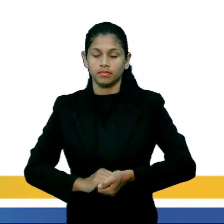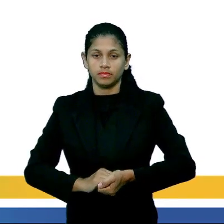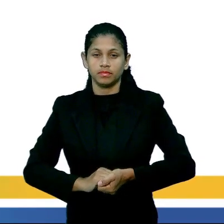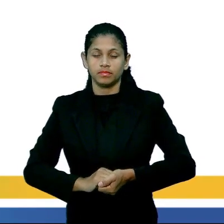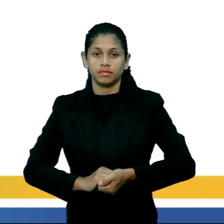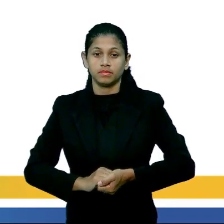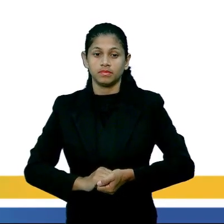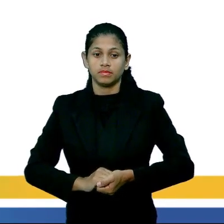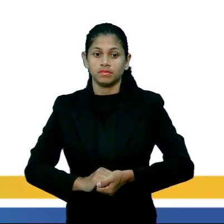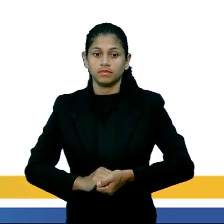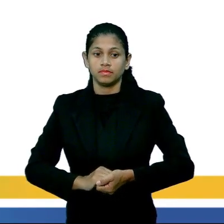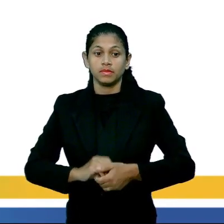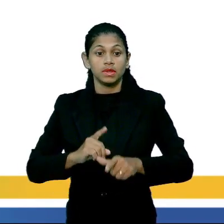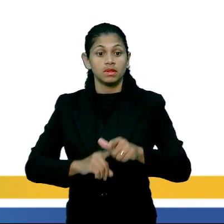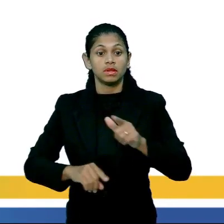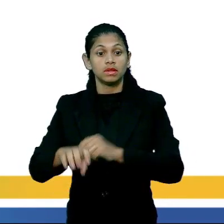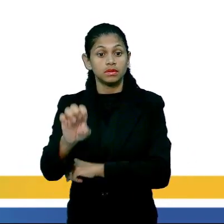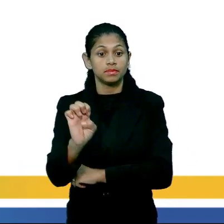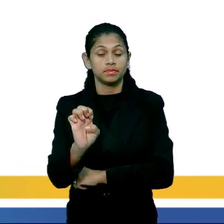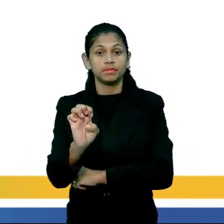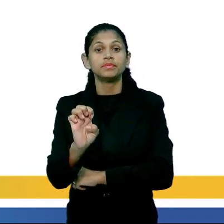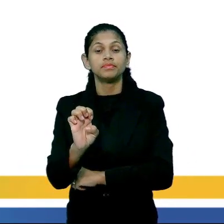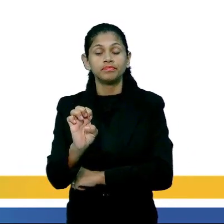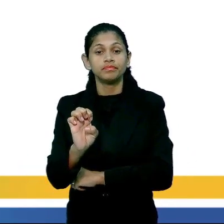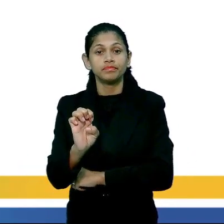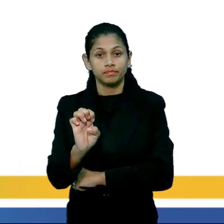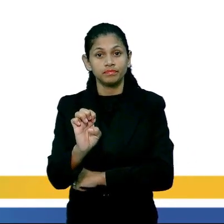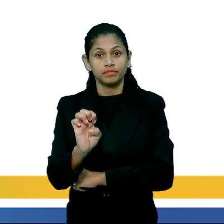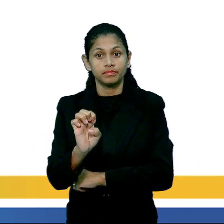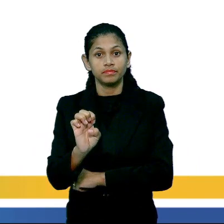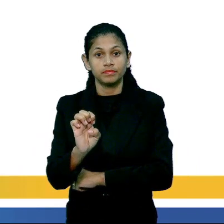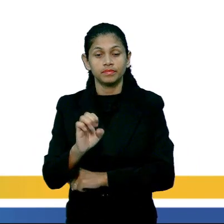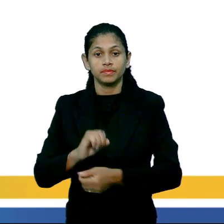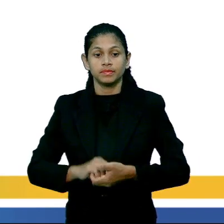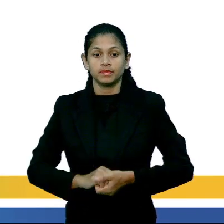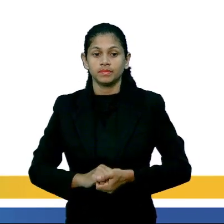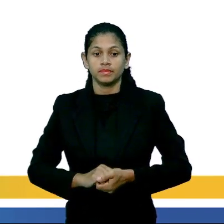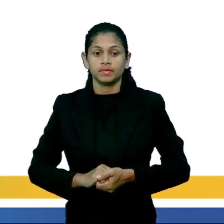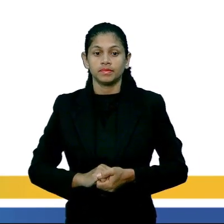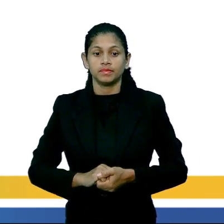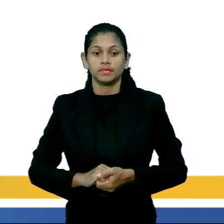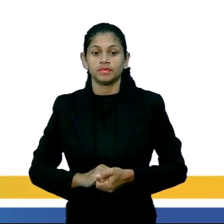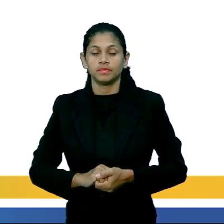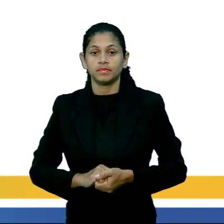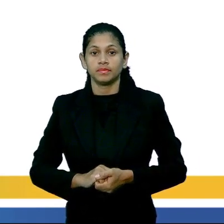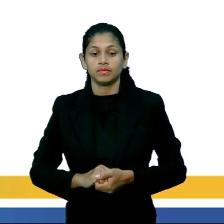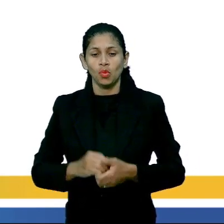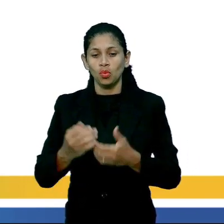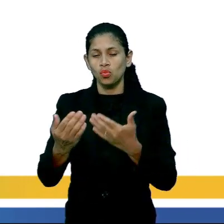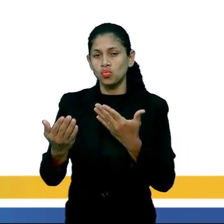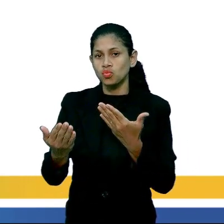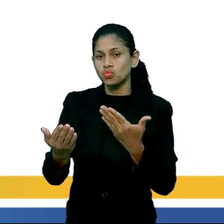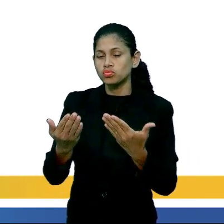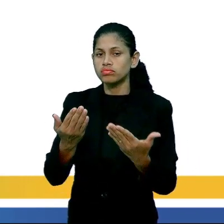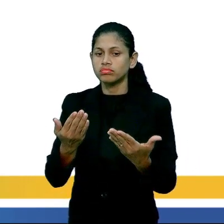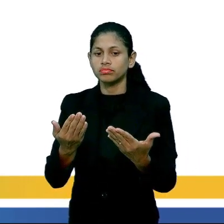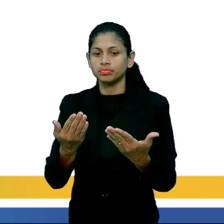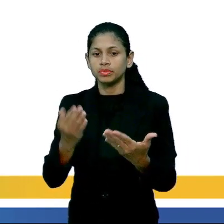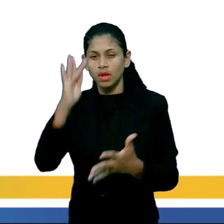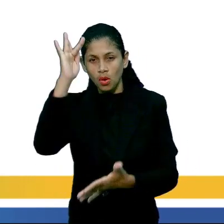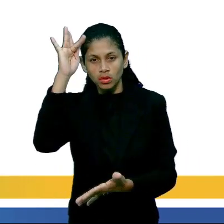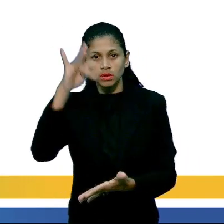resposta. E na letra E, que sobrou apenas essa alternativa, um contraste entre